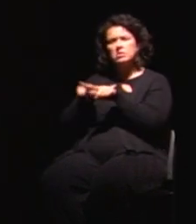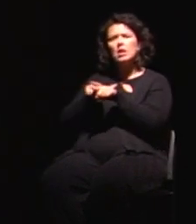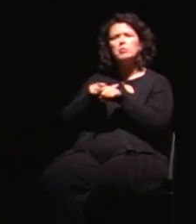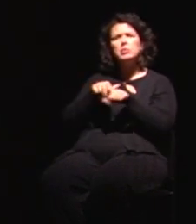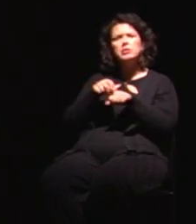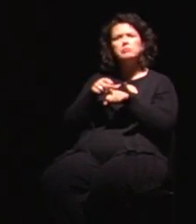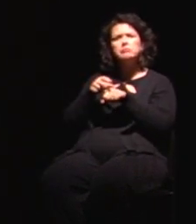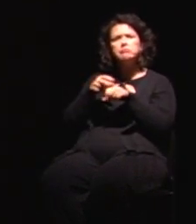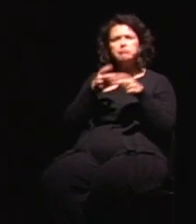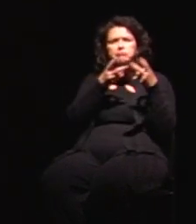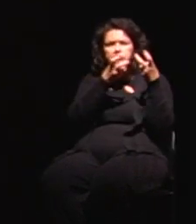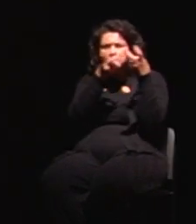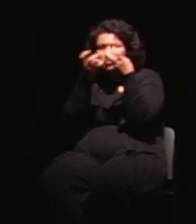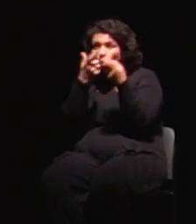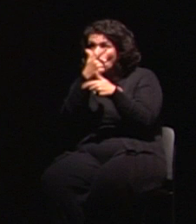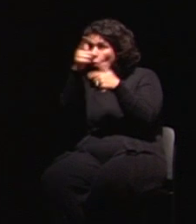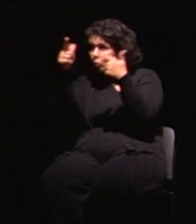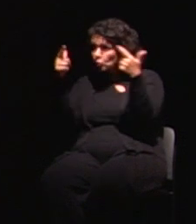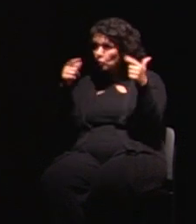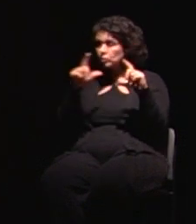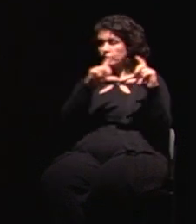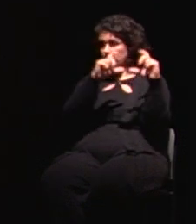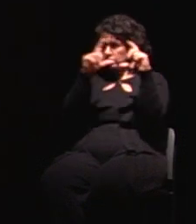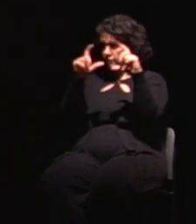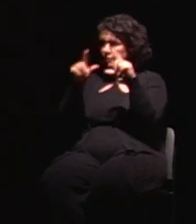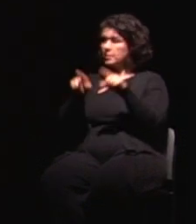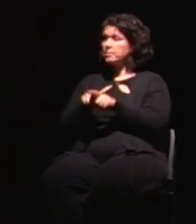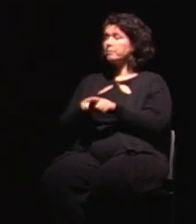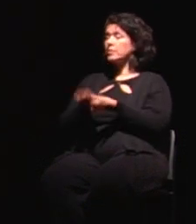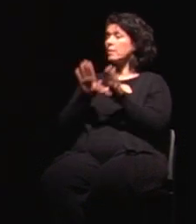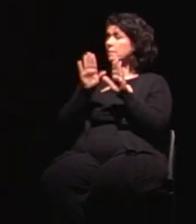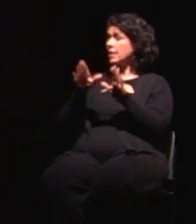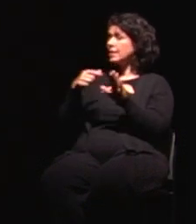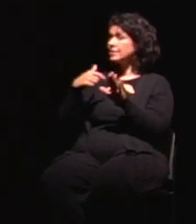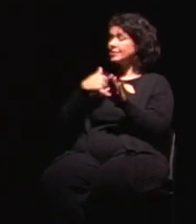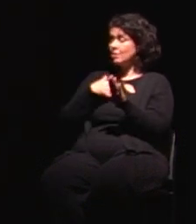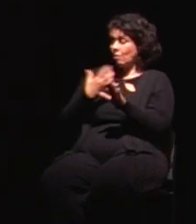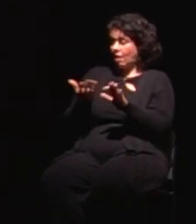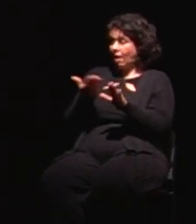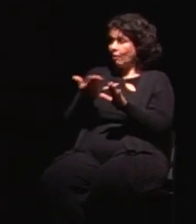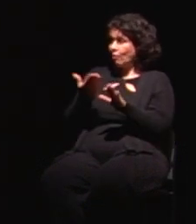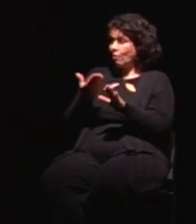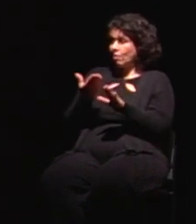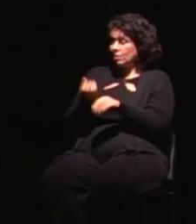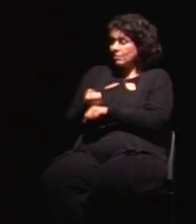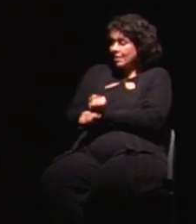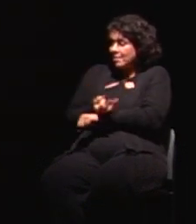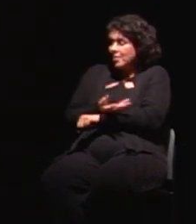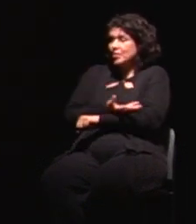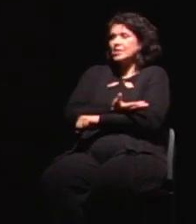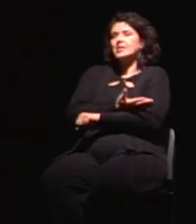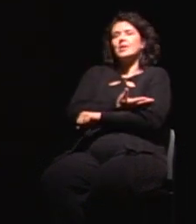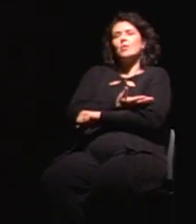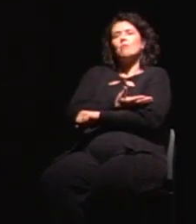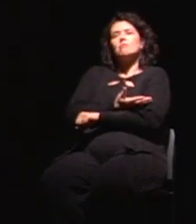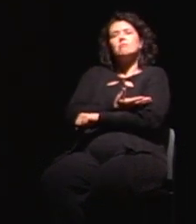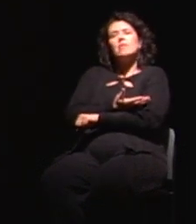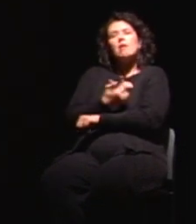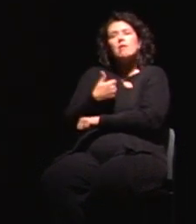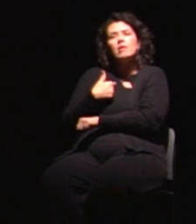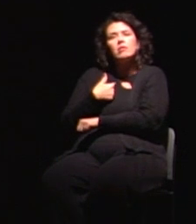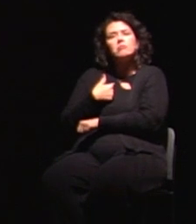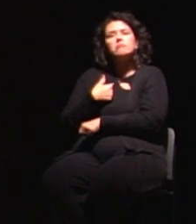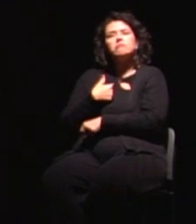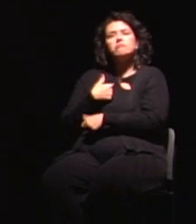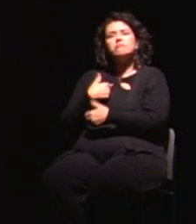porque eu, nessa emoção que eu estou vivendo nesse momento, eu tenho